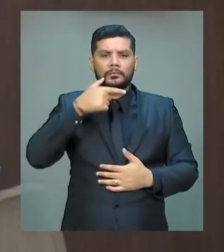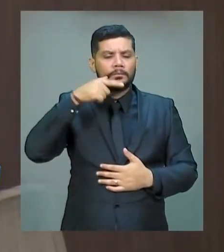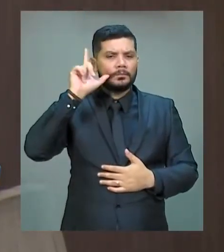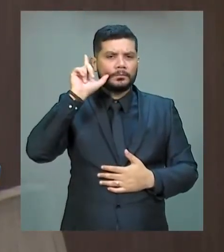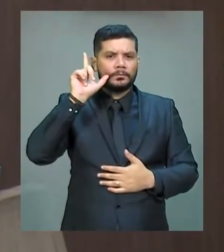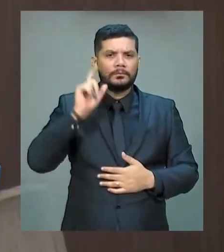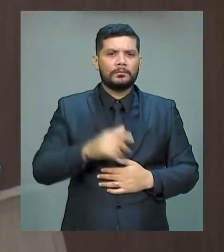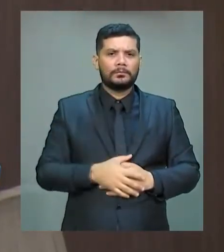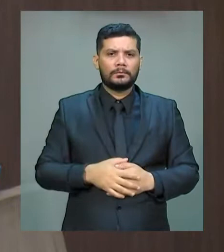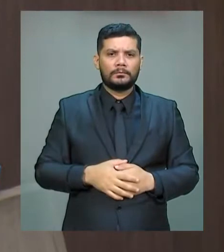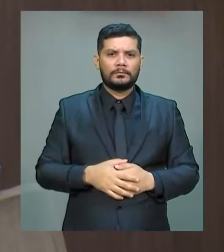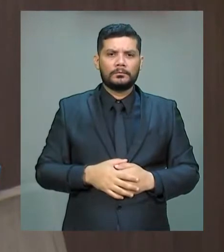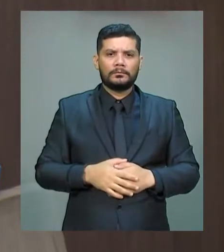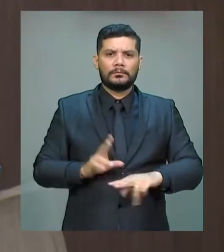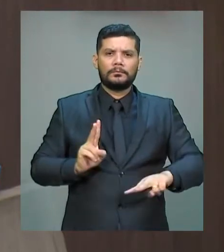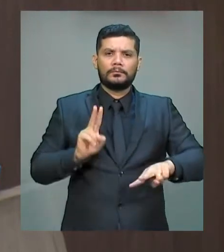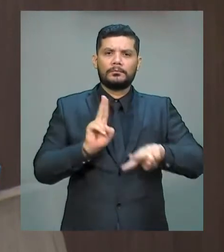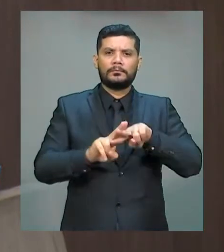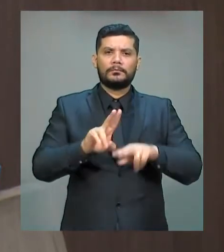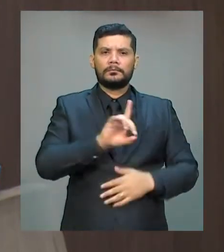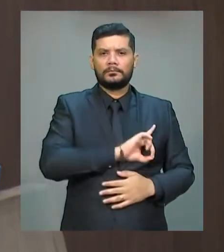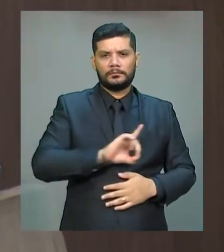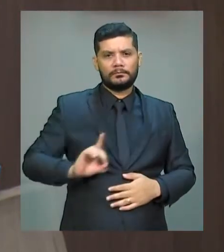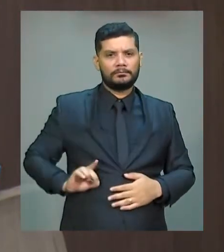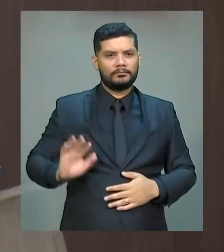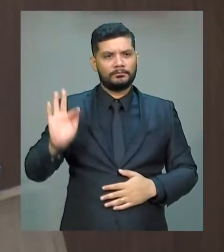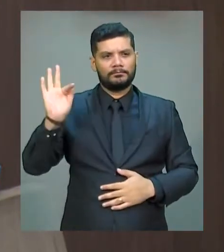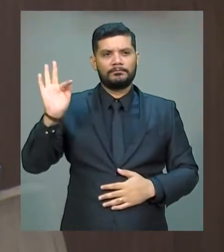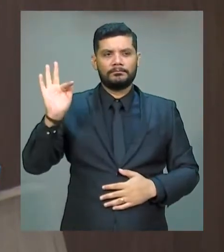com a prisão de um deputado federal em flagrante,